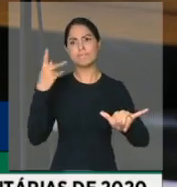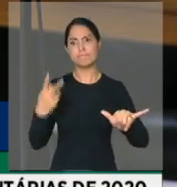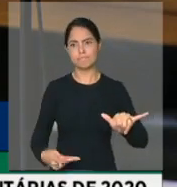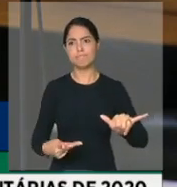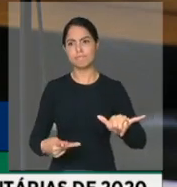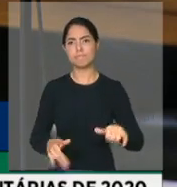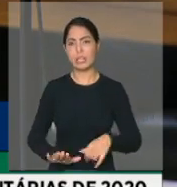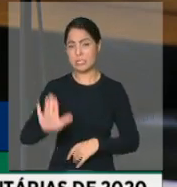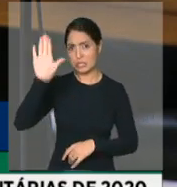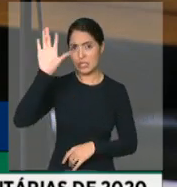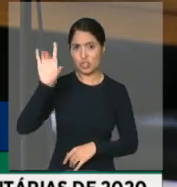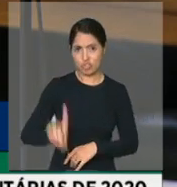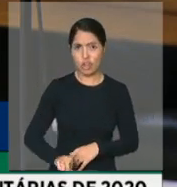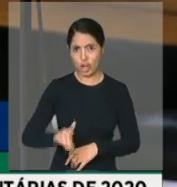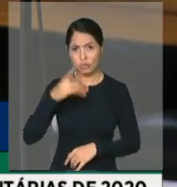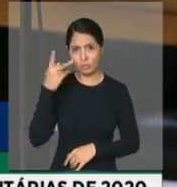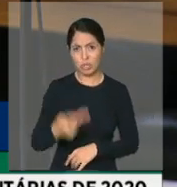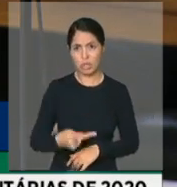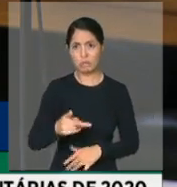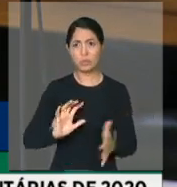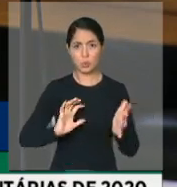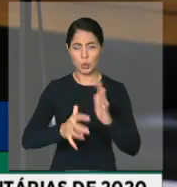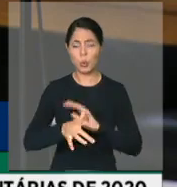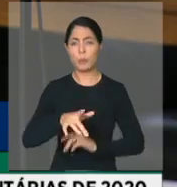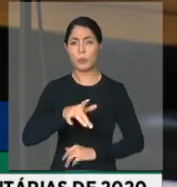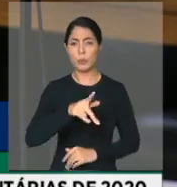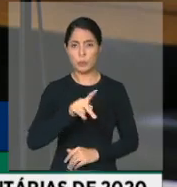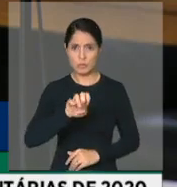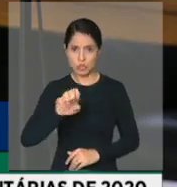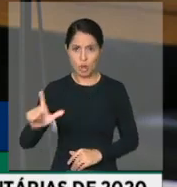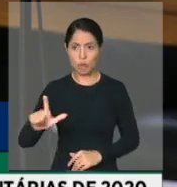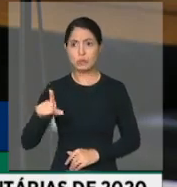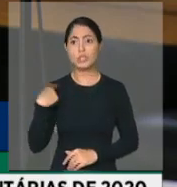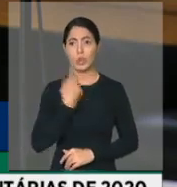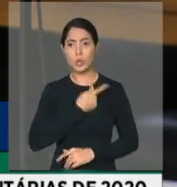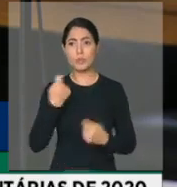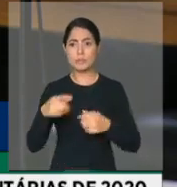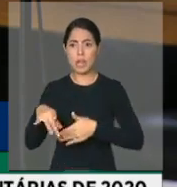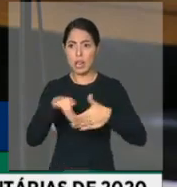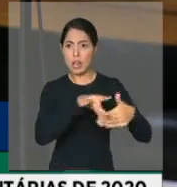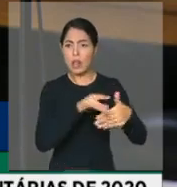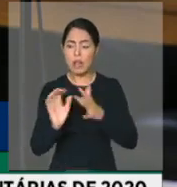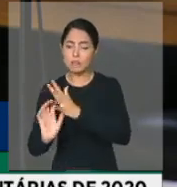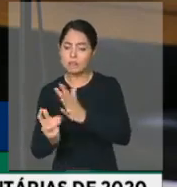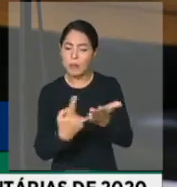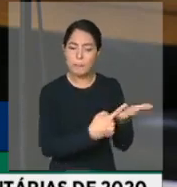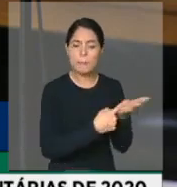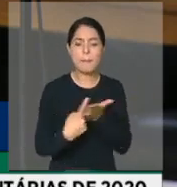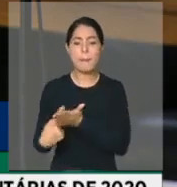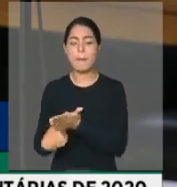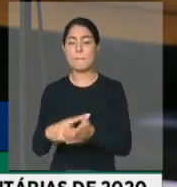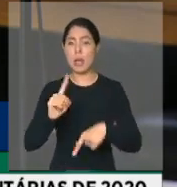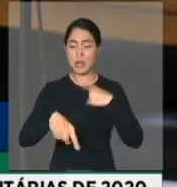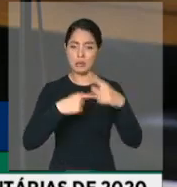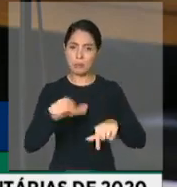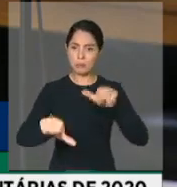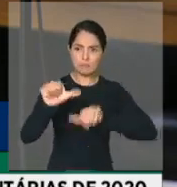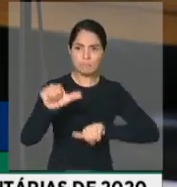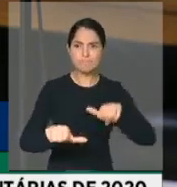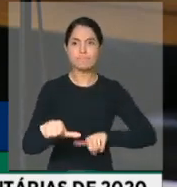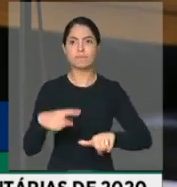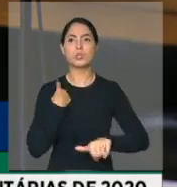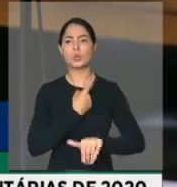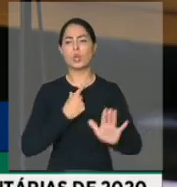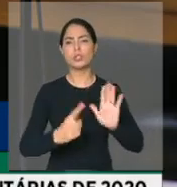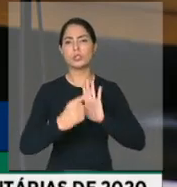de ordem da bancada do PSOL. Eu gostaria que, por sensibilidade, houvesse um acordo entre todos os líderes para o nosso destaque poder ser apreciado de